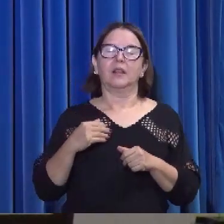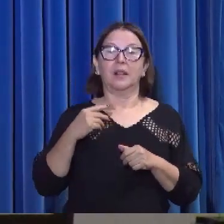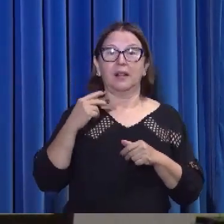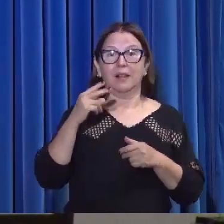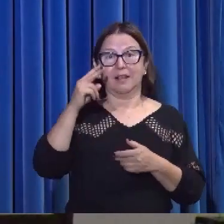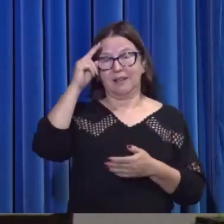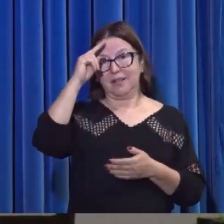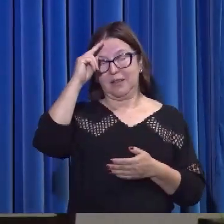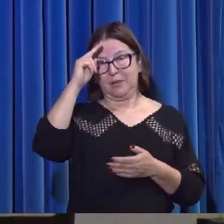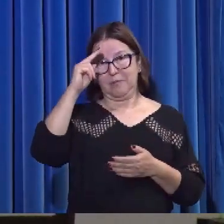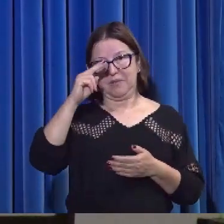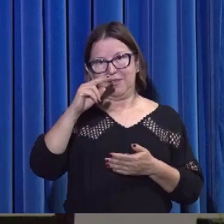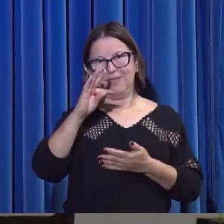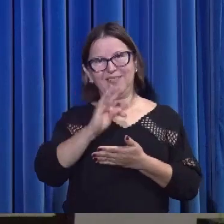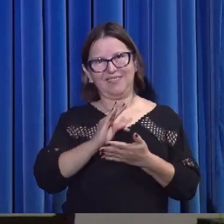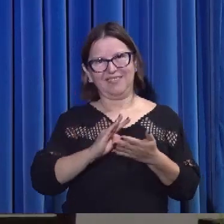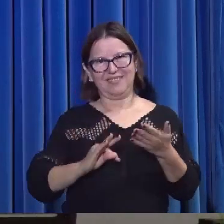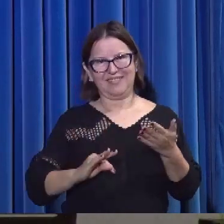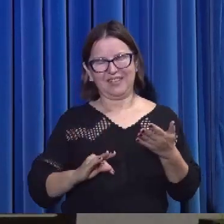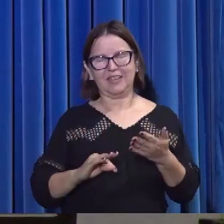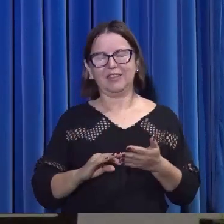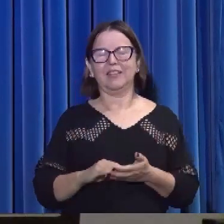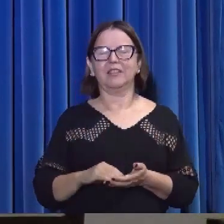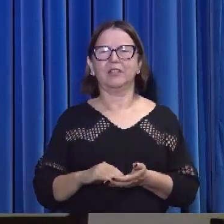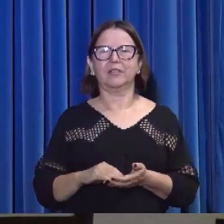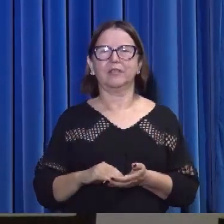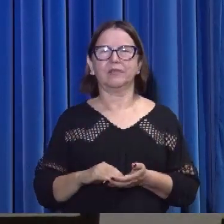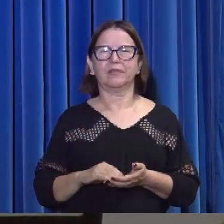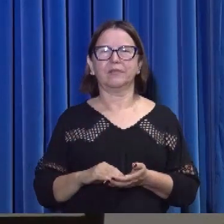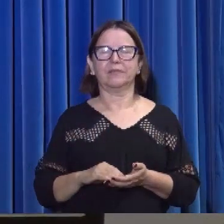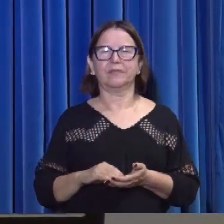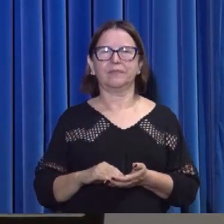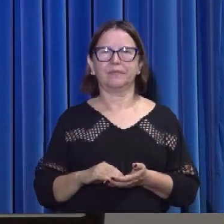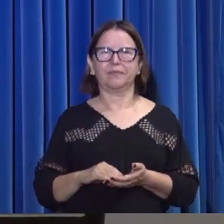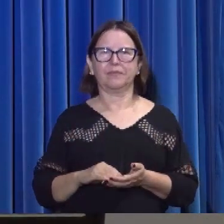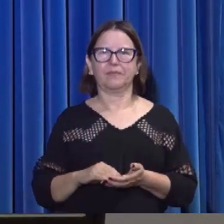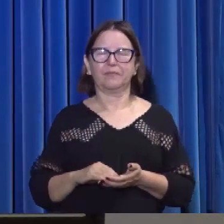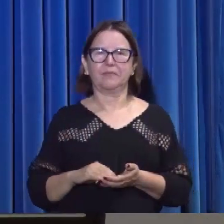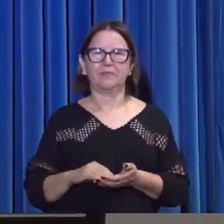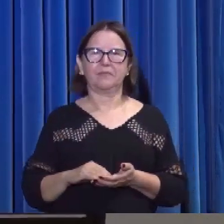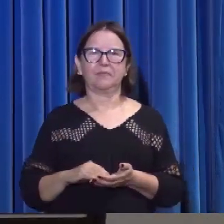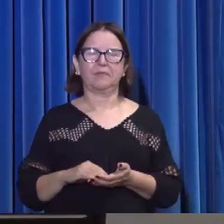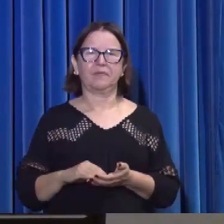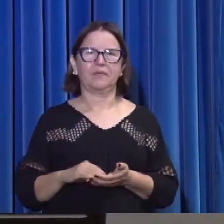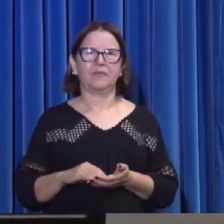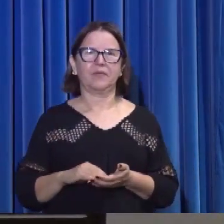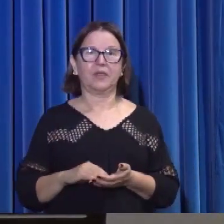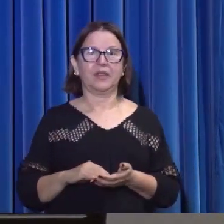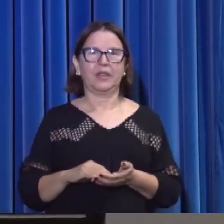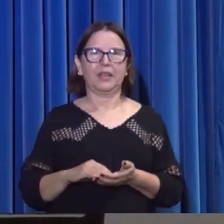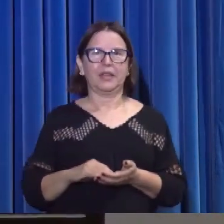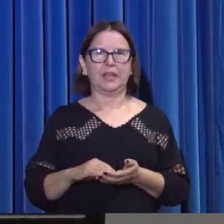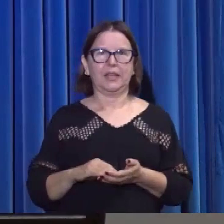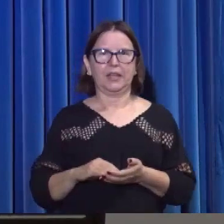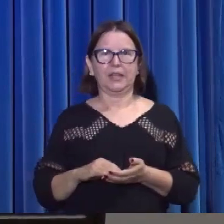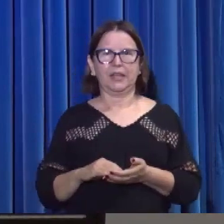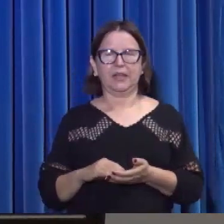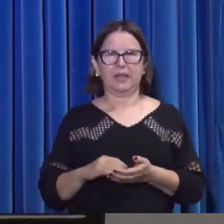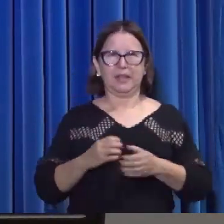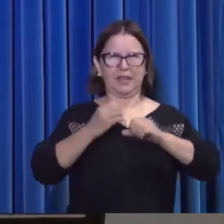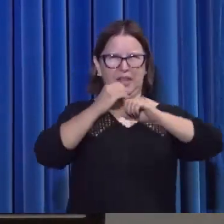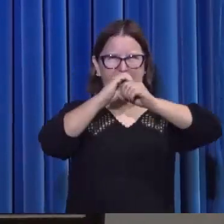fé. Ele coloca o pescoço dele ali para ser decapitado. E a câmera pega ele de